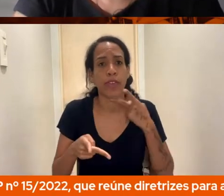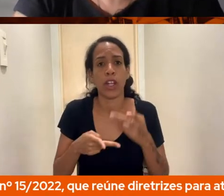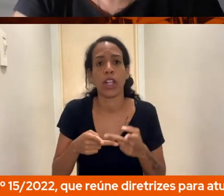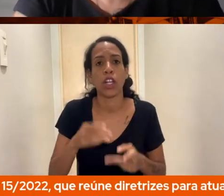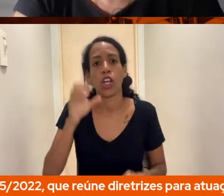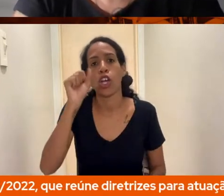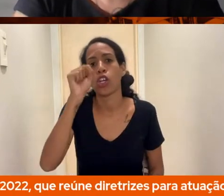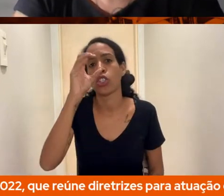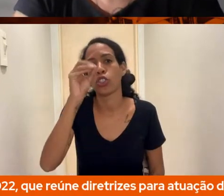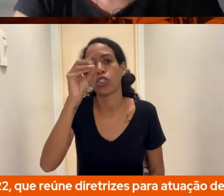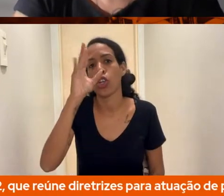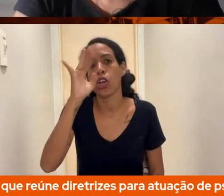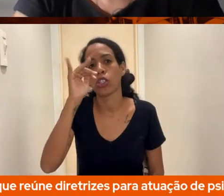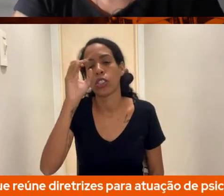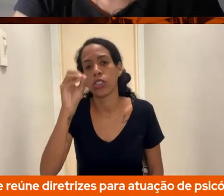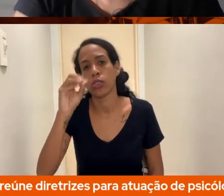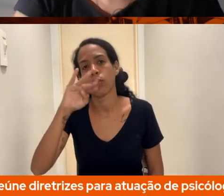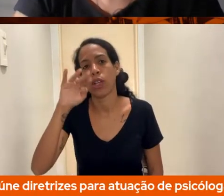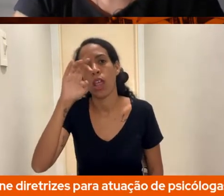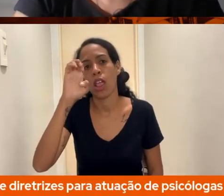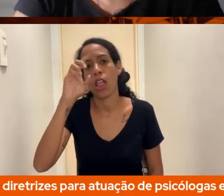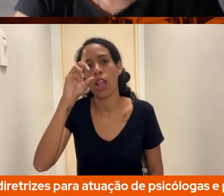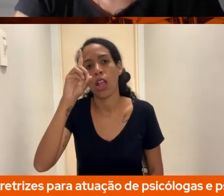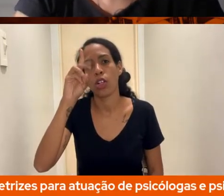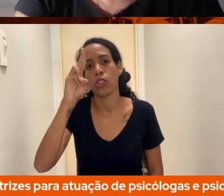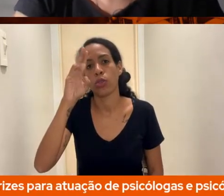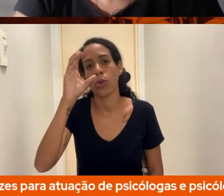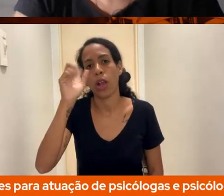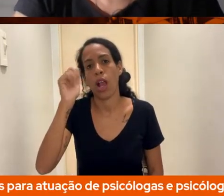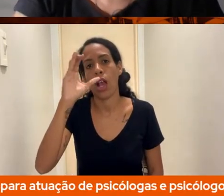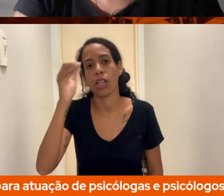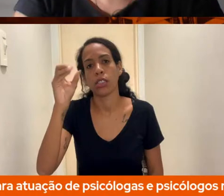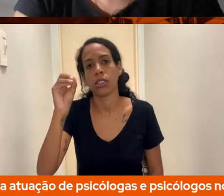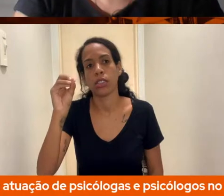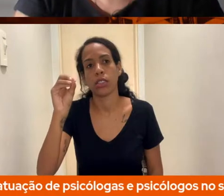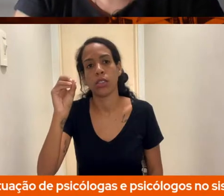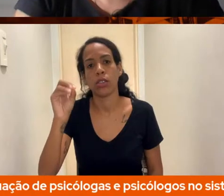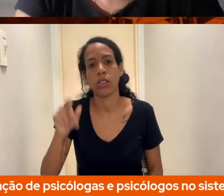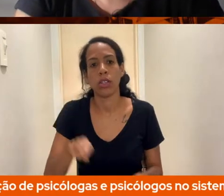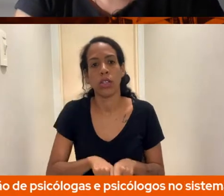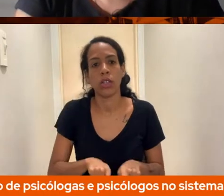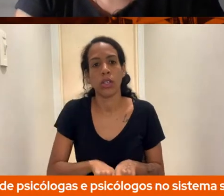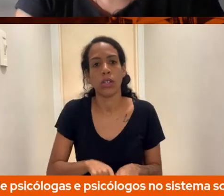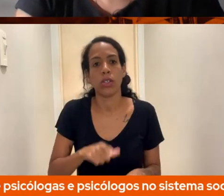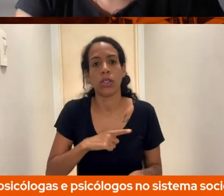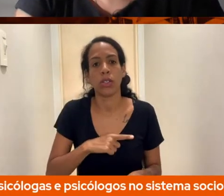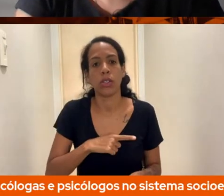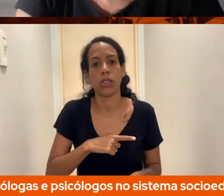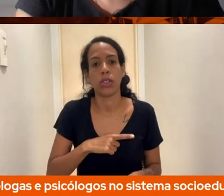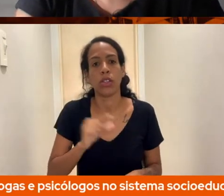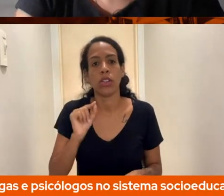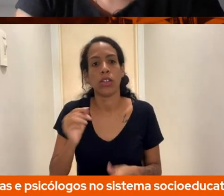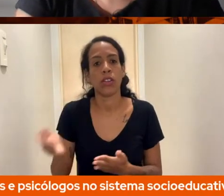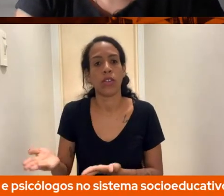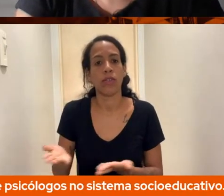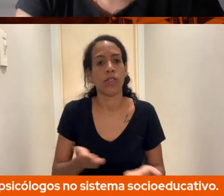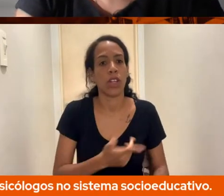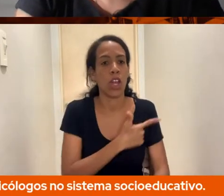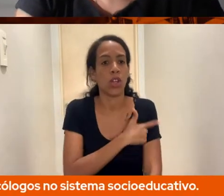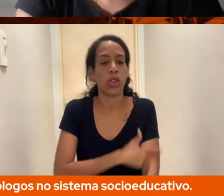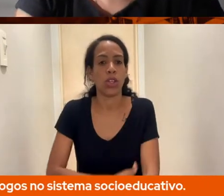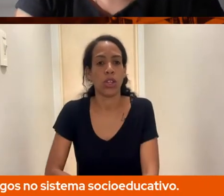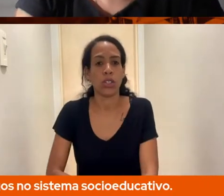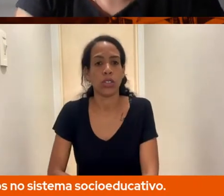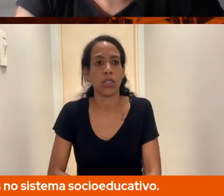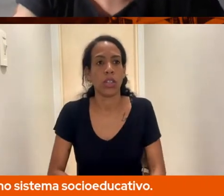né? A gente, como eu falei, né? A gente tem um discurso que vem pela via da educação. O termo